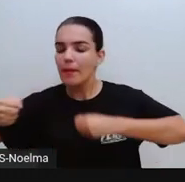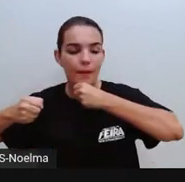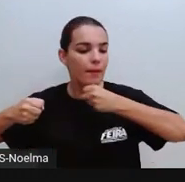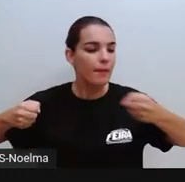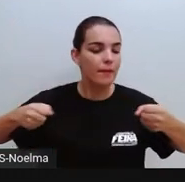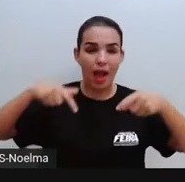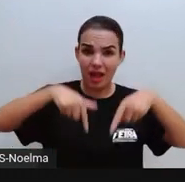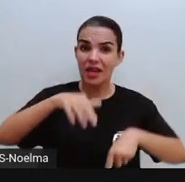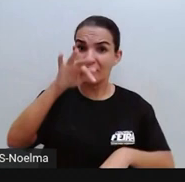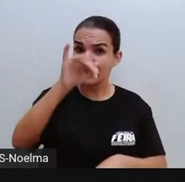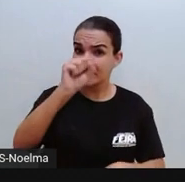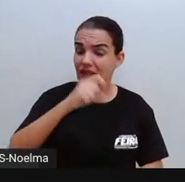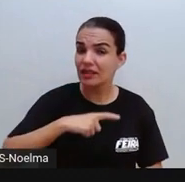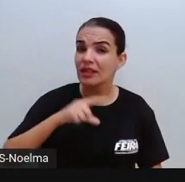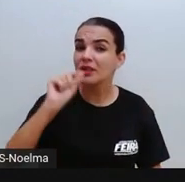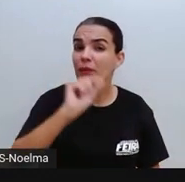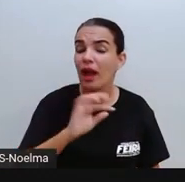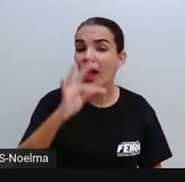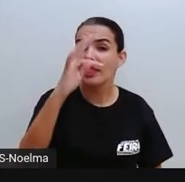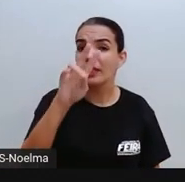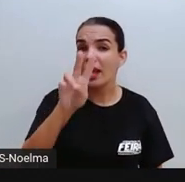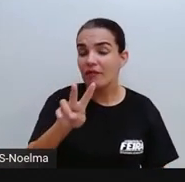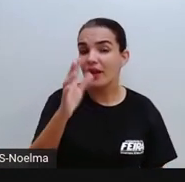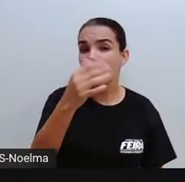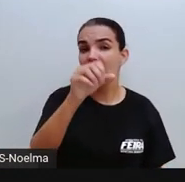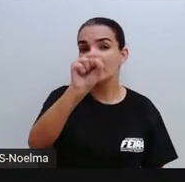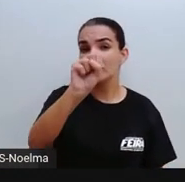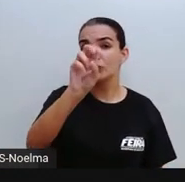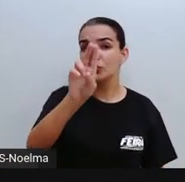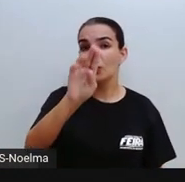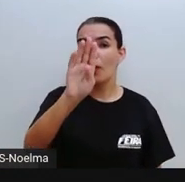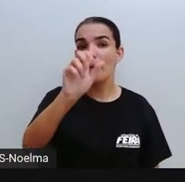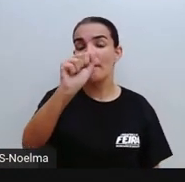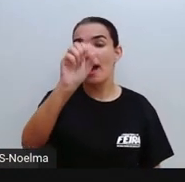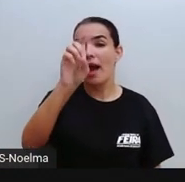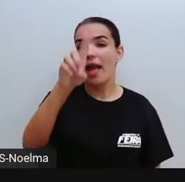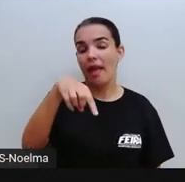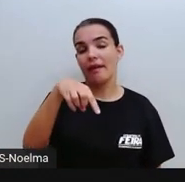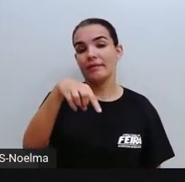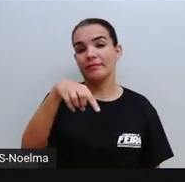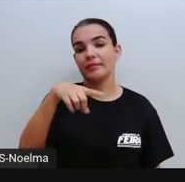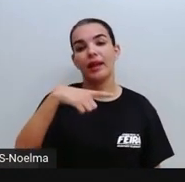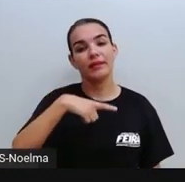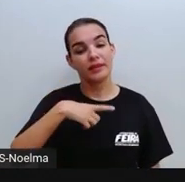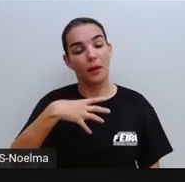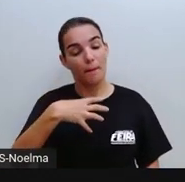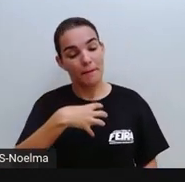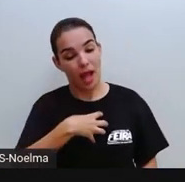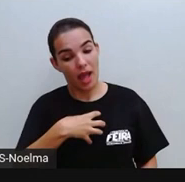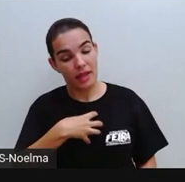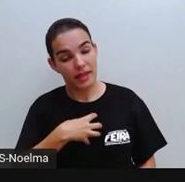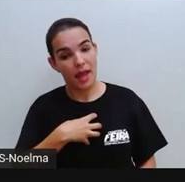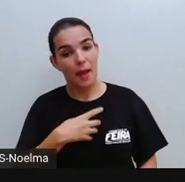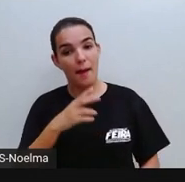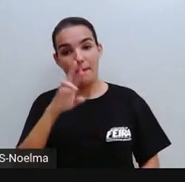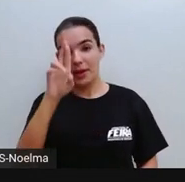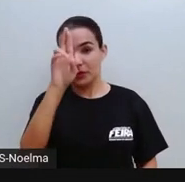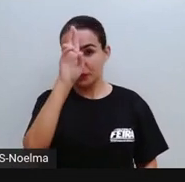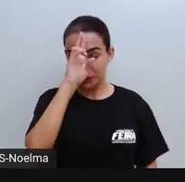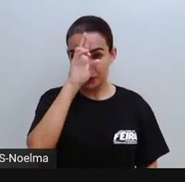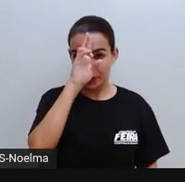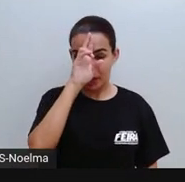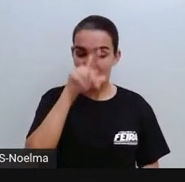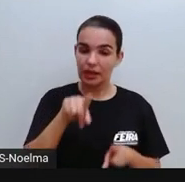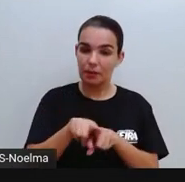Feira de Santana a TV super é que tem aí o jornal né meio-dia que é o Bahia meio-dia tem um b a TV então por